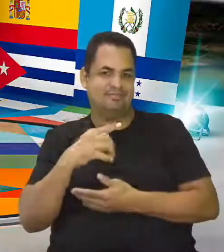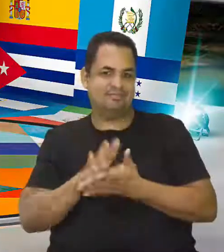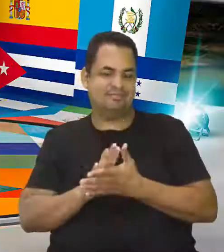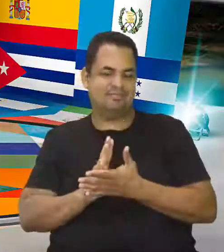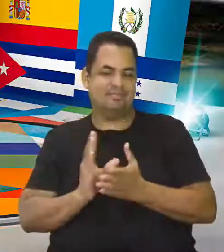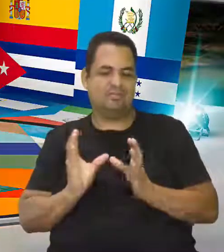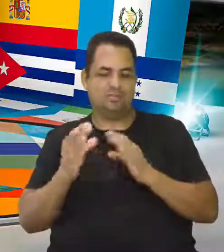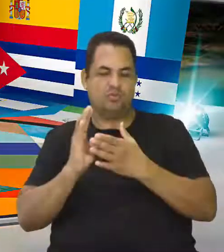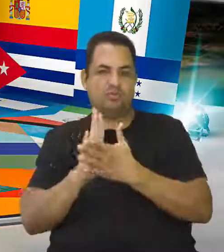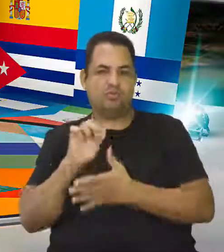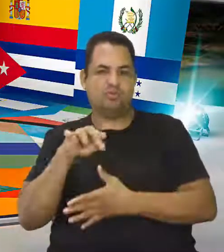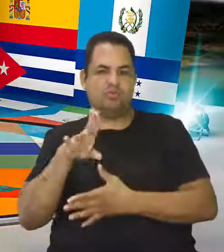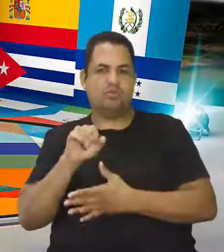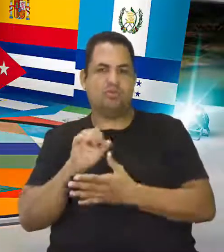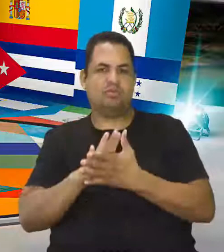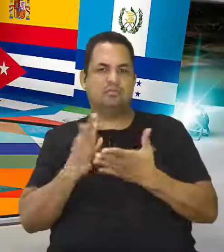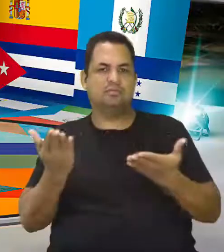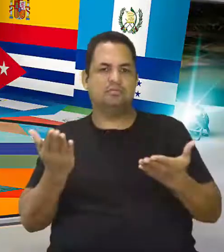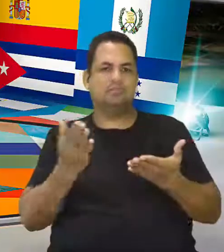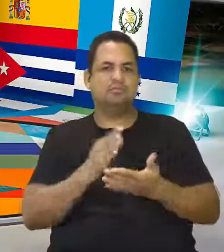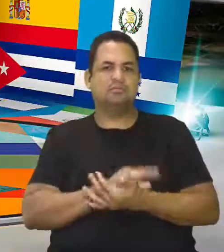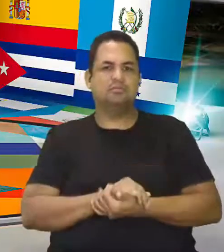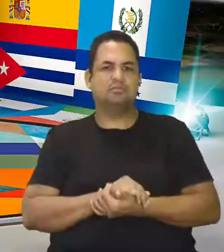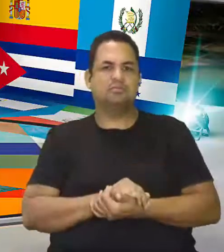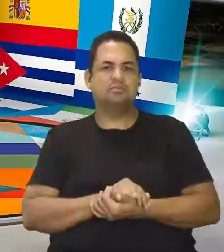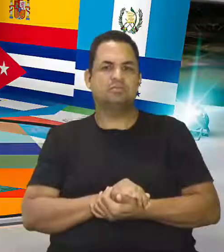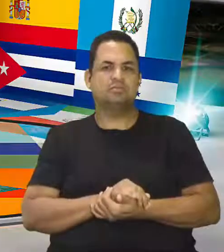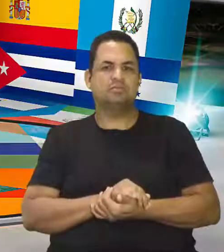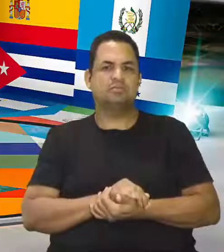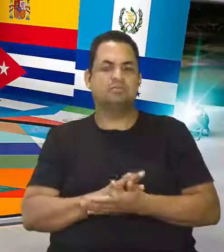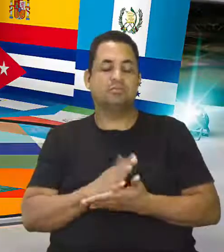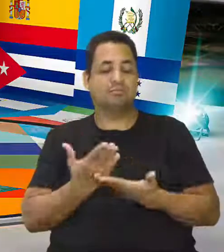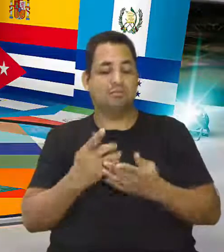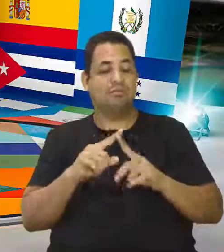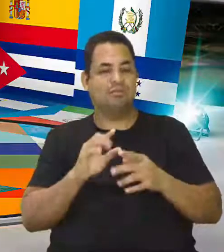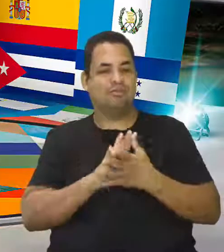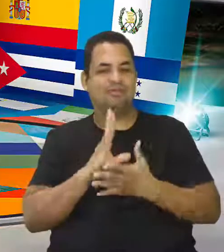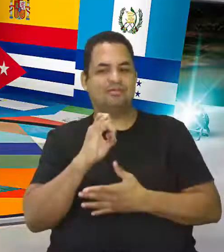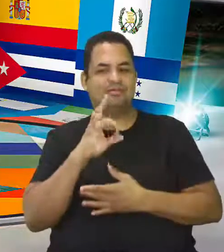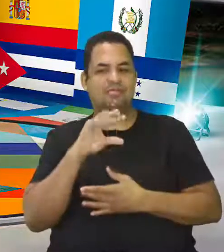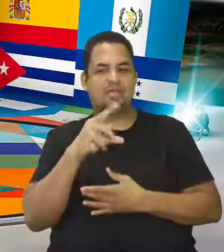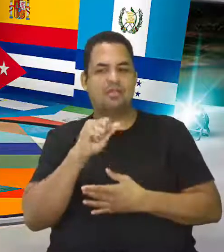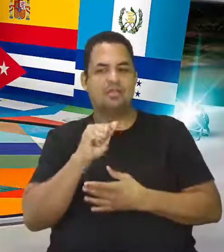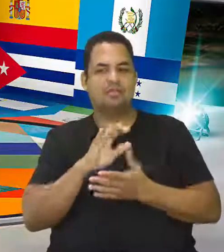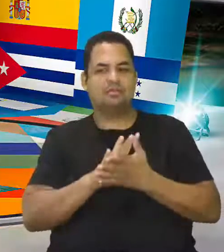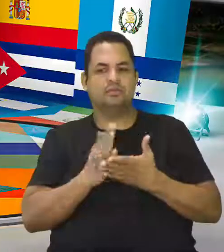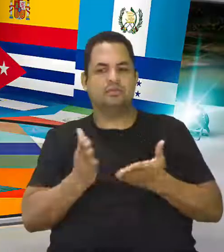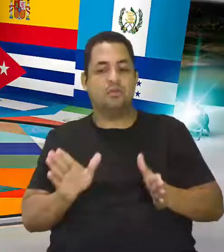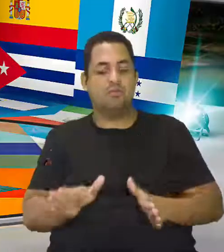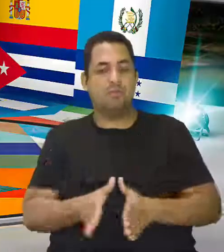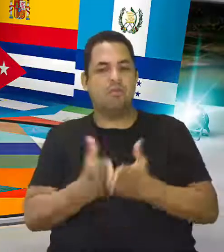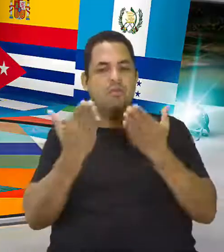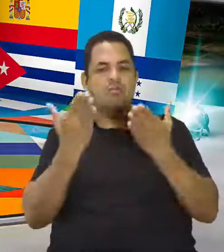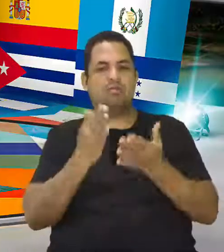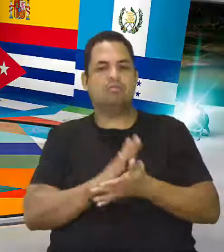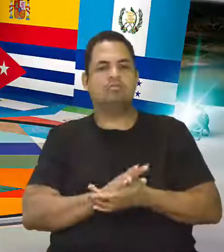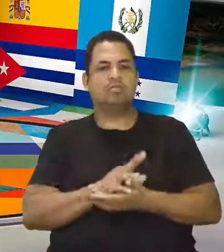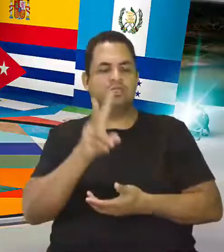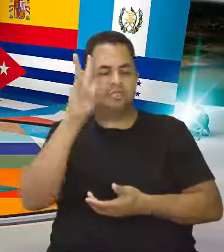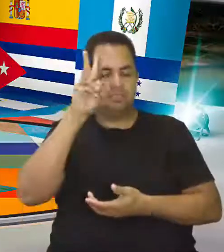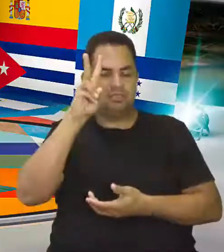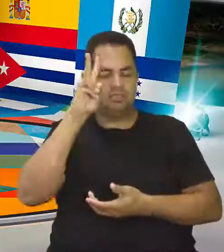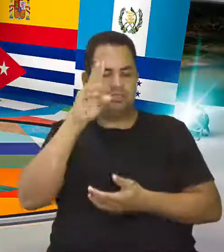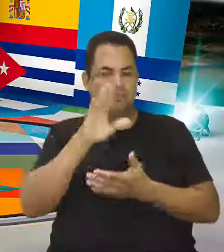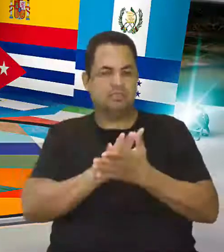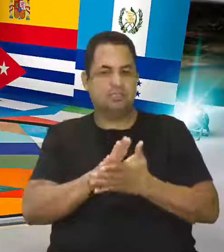os ciganos são considerados de origem pobre. Na verdade, assim, a história ela é muito bacana, porque